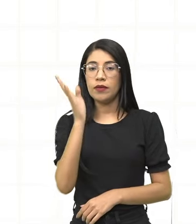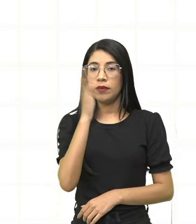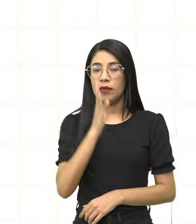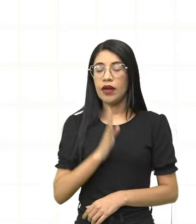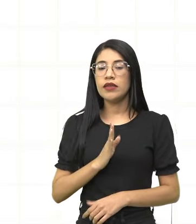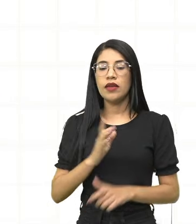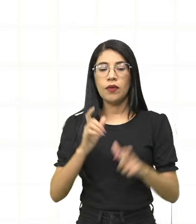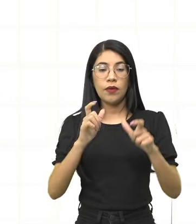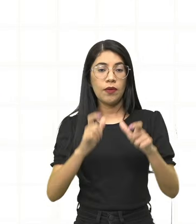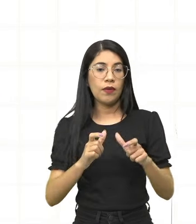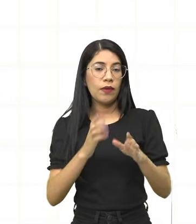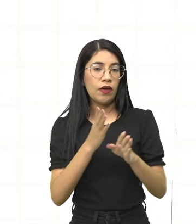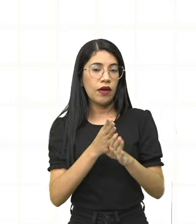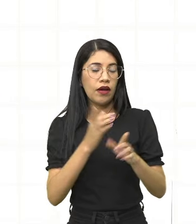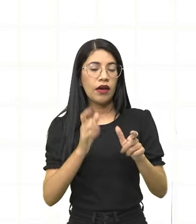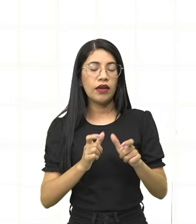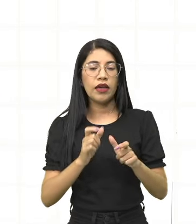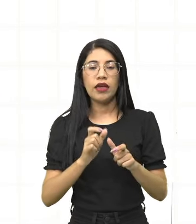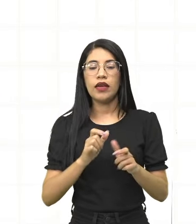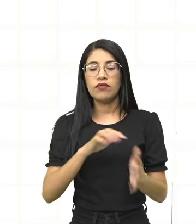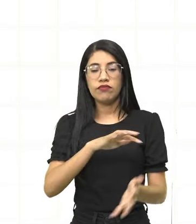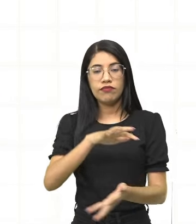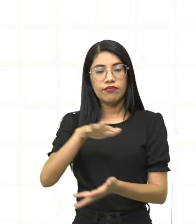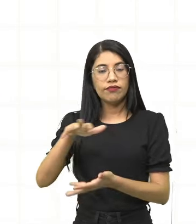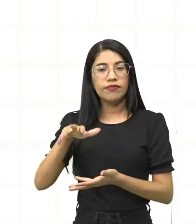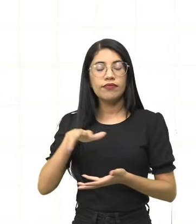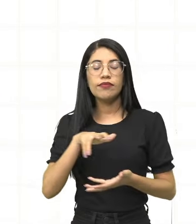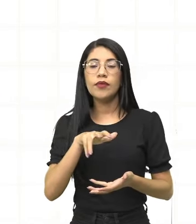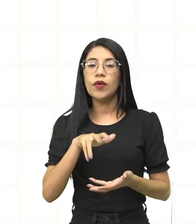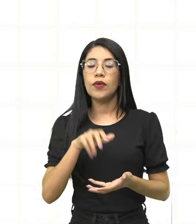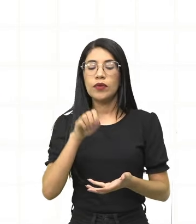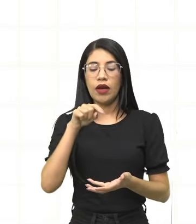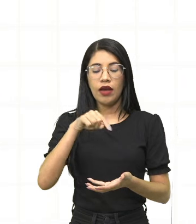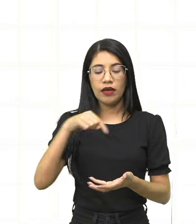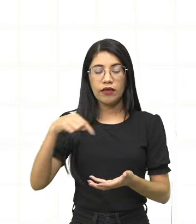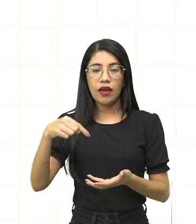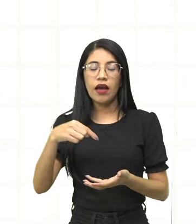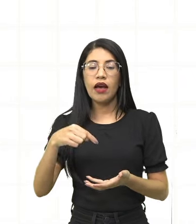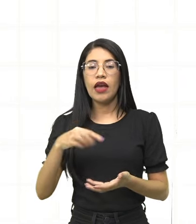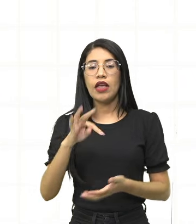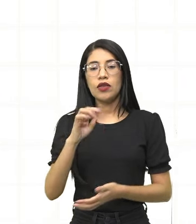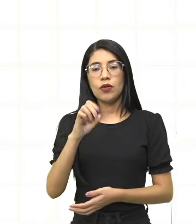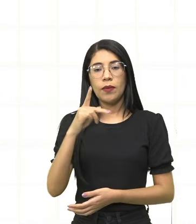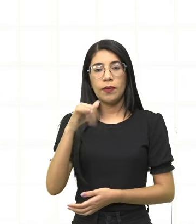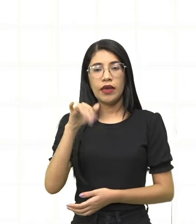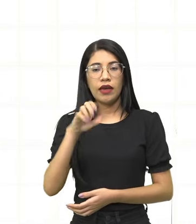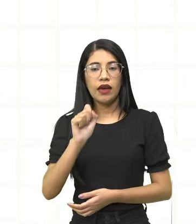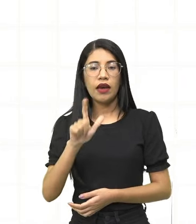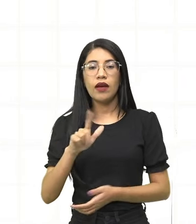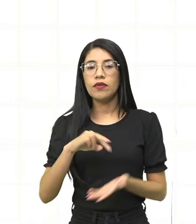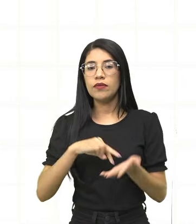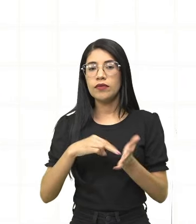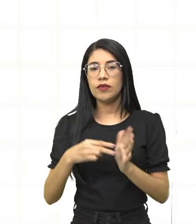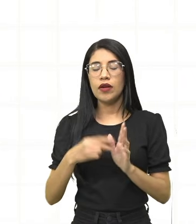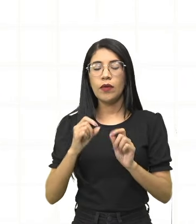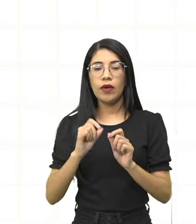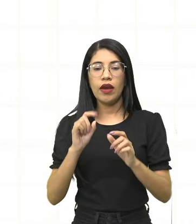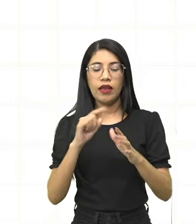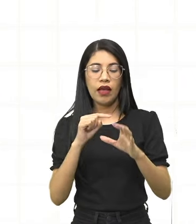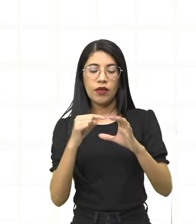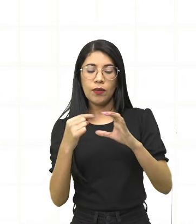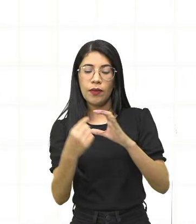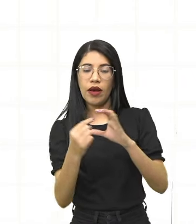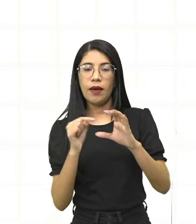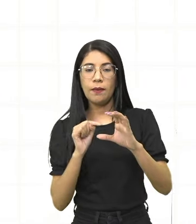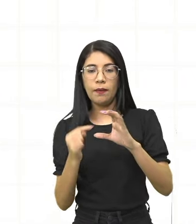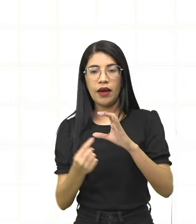pela localização geográfica, o Brasil está localizado numa região tropical, tá bom? Entre os trópicos de Câncer